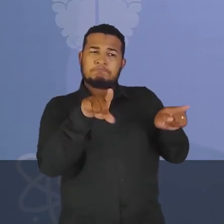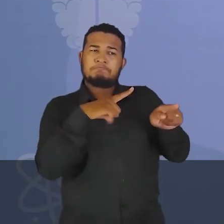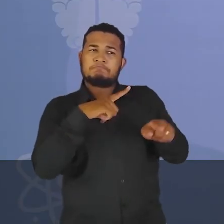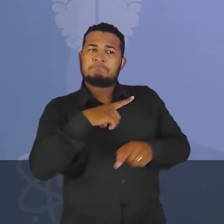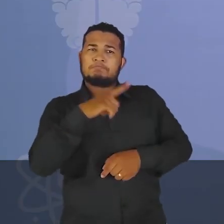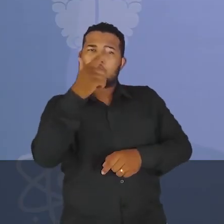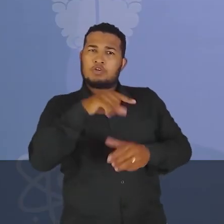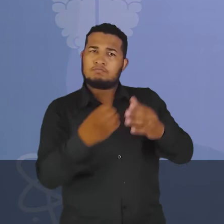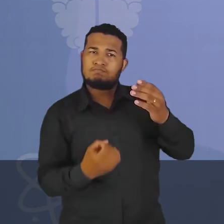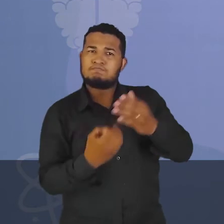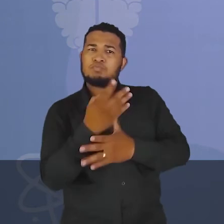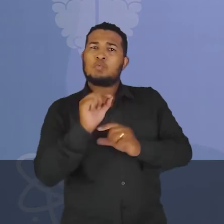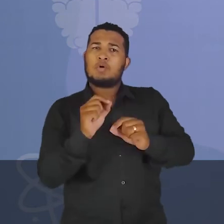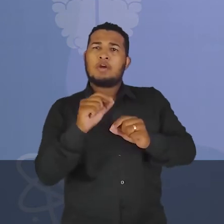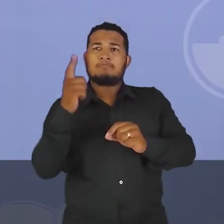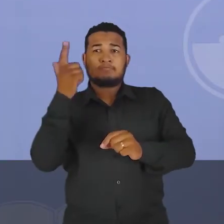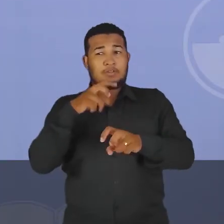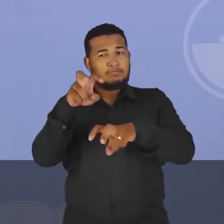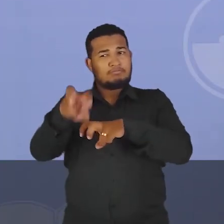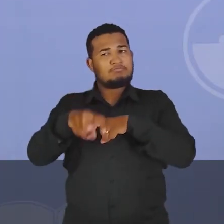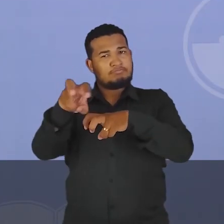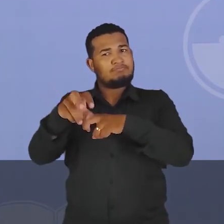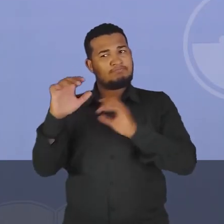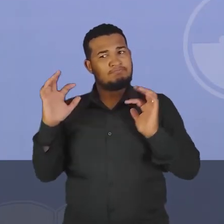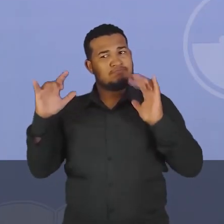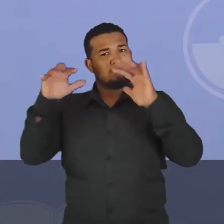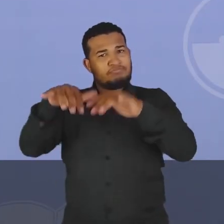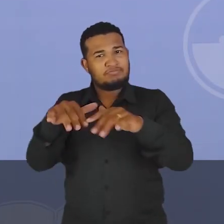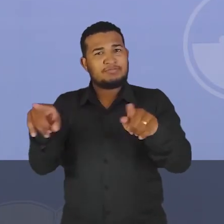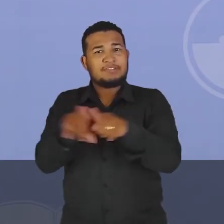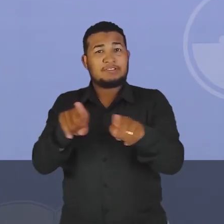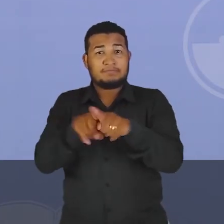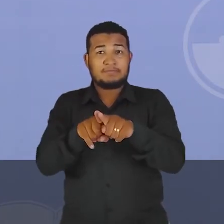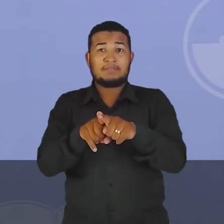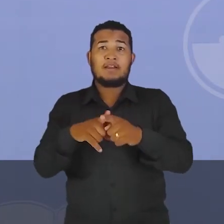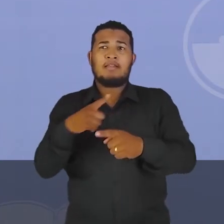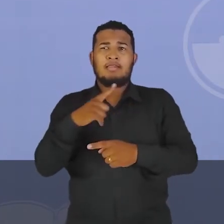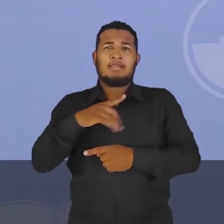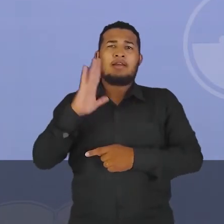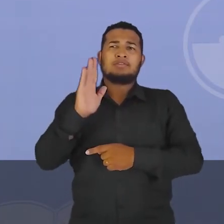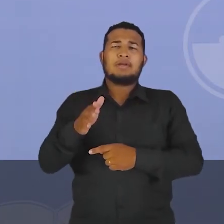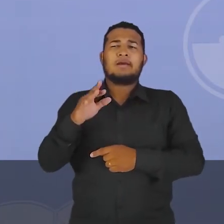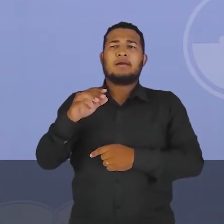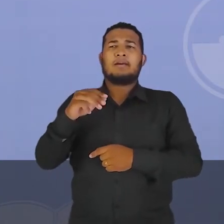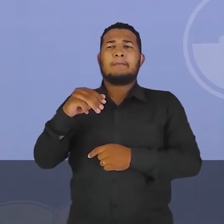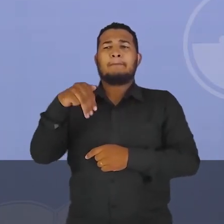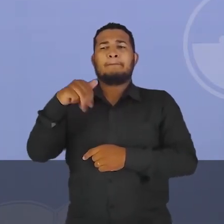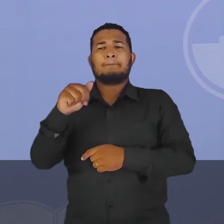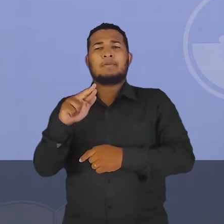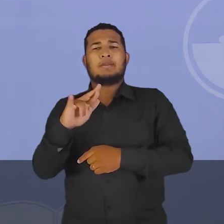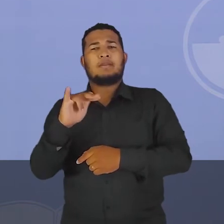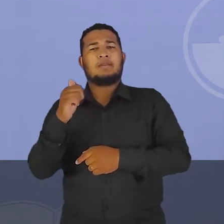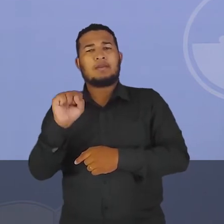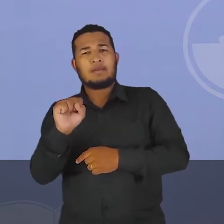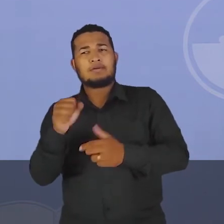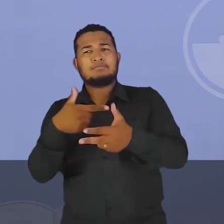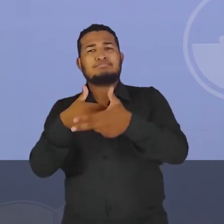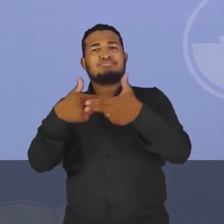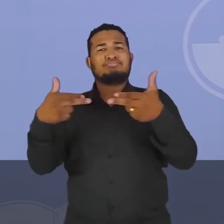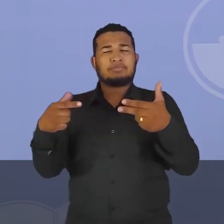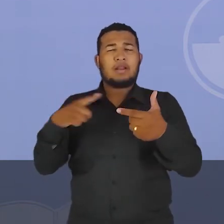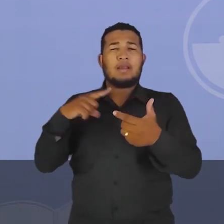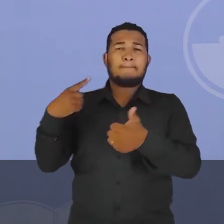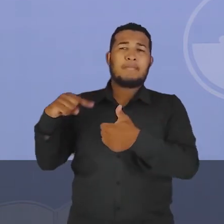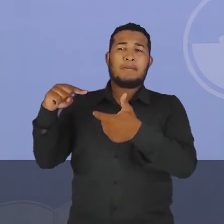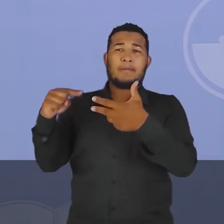novo impulso na conquista do interior, né? A gente teve concessões de sesmarias, que favoreceram a fixação de colonos, de